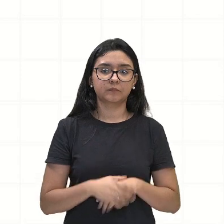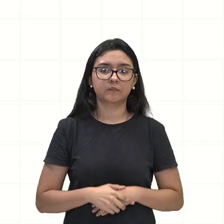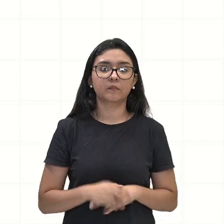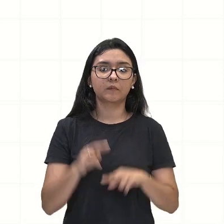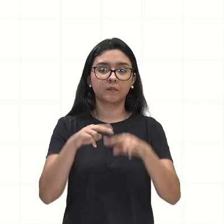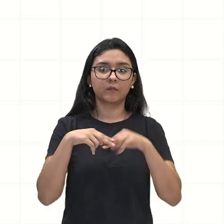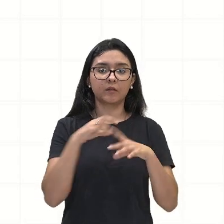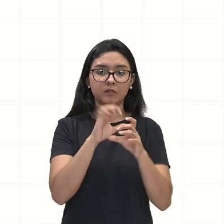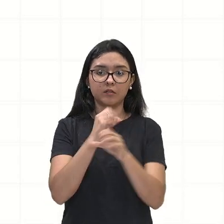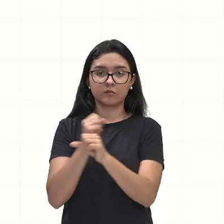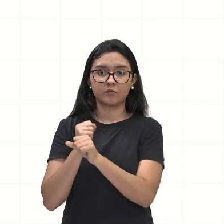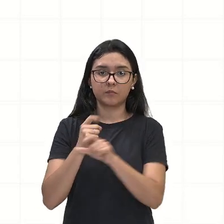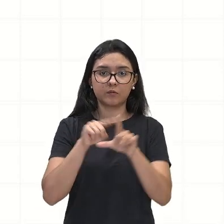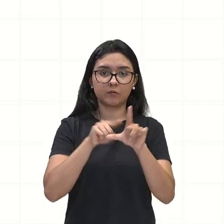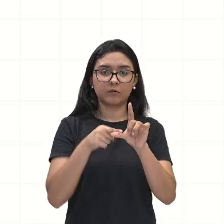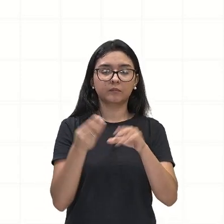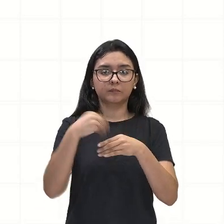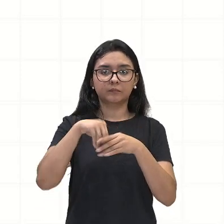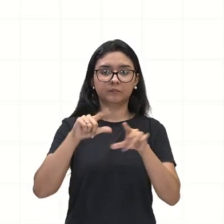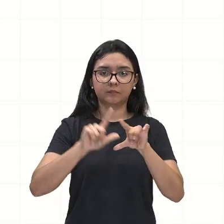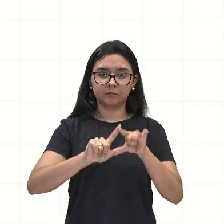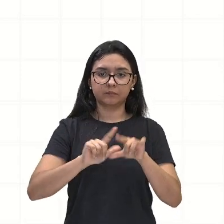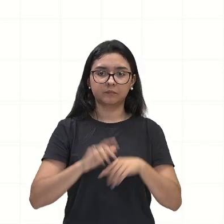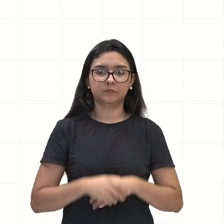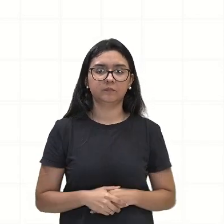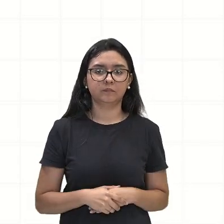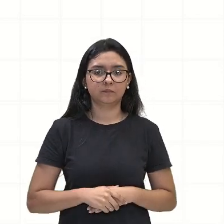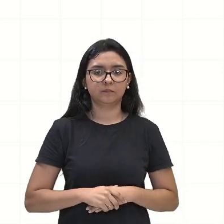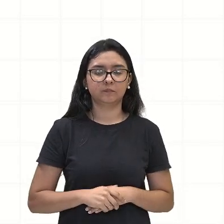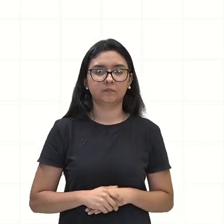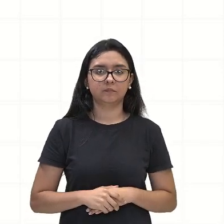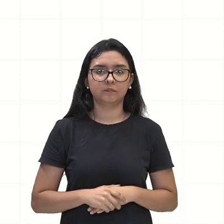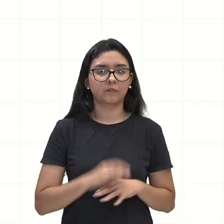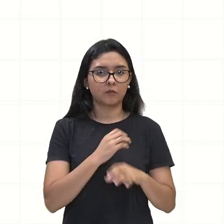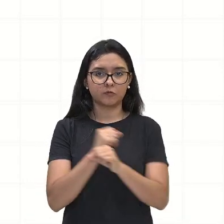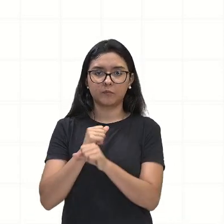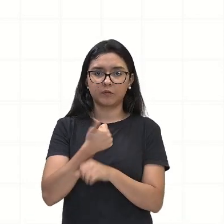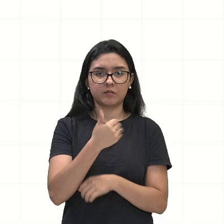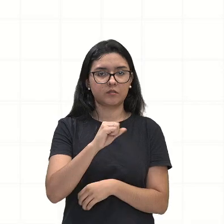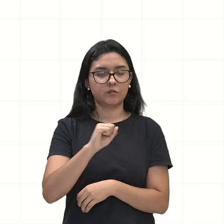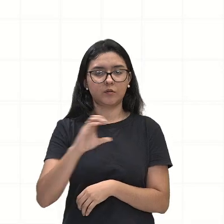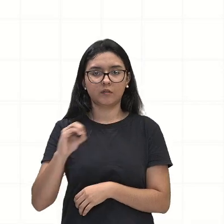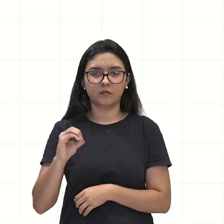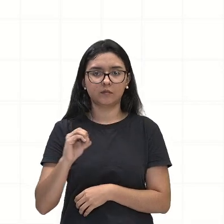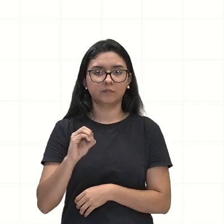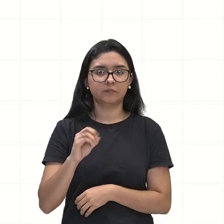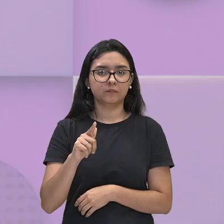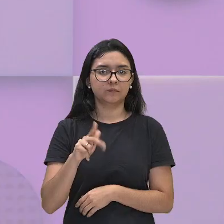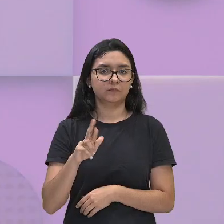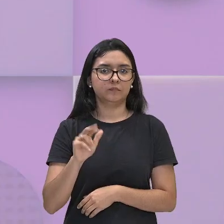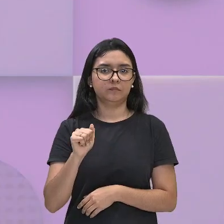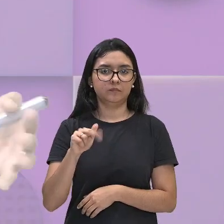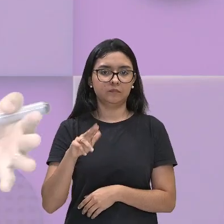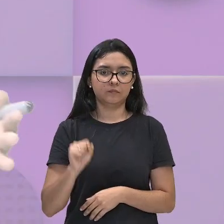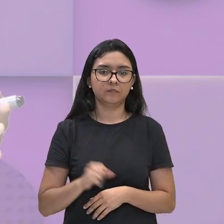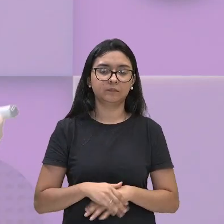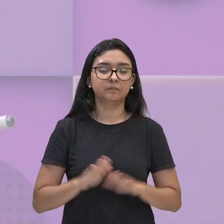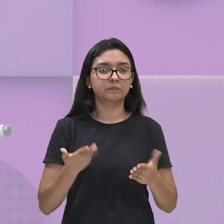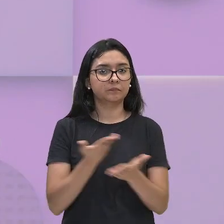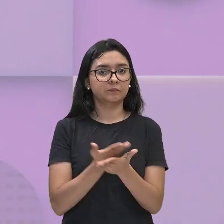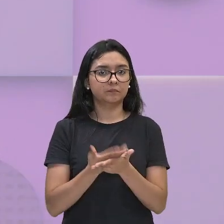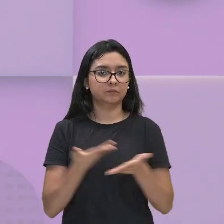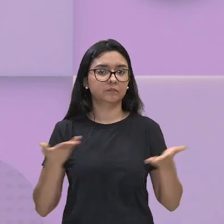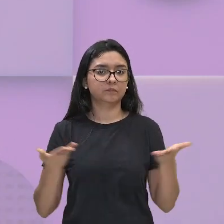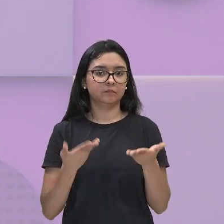dos ângulos internos. Essa soma não ia dar 180 graus. Beleza? Tranquilo? Então, gente, essa foi a